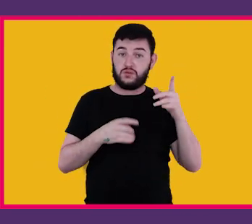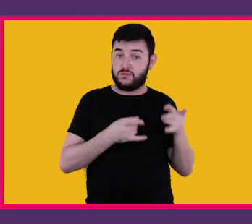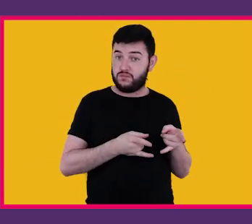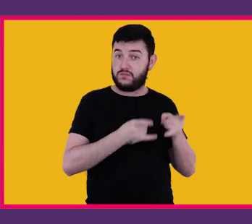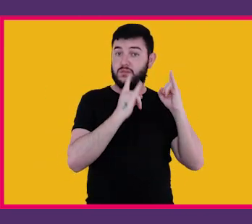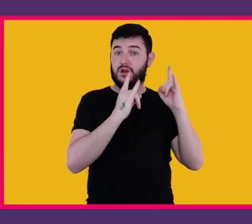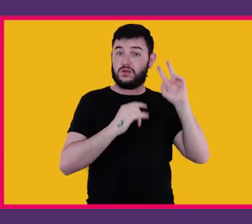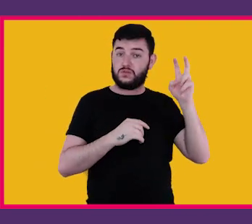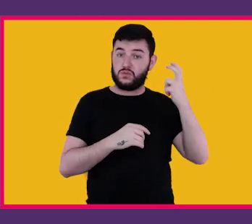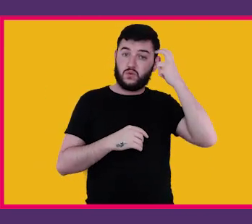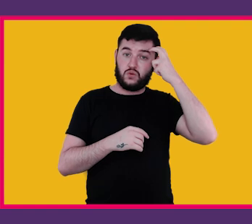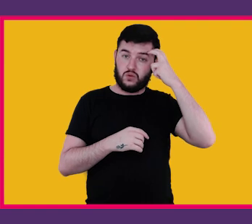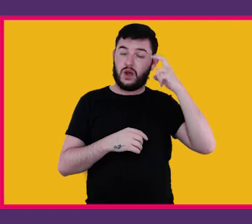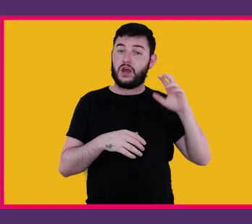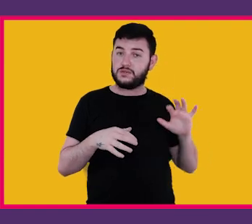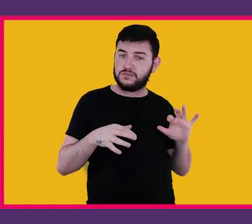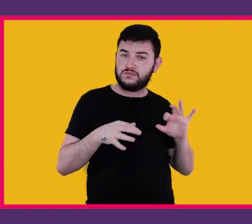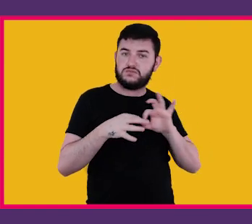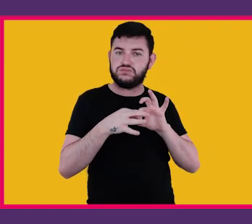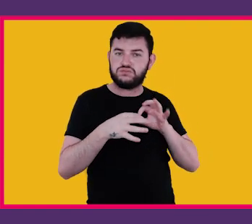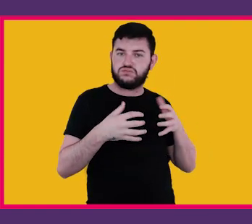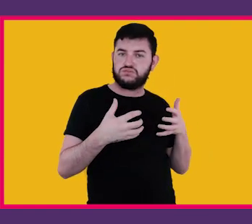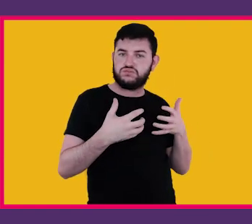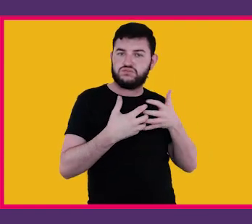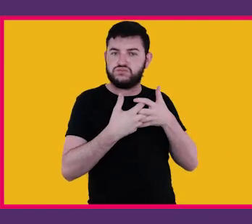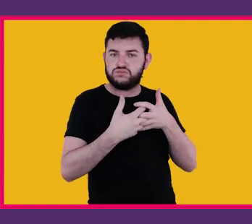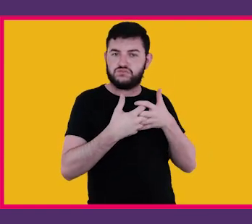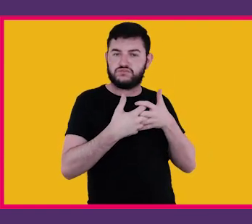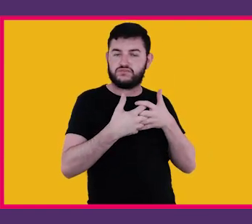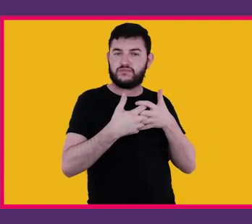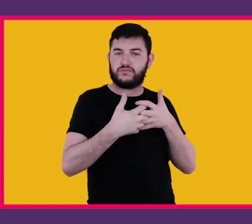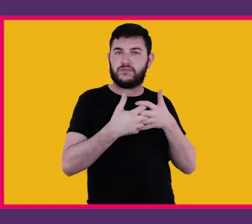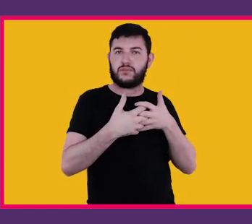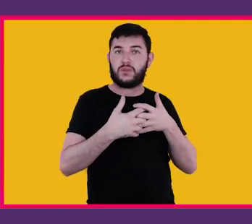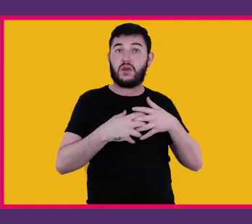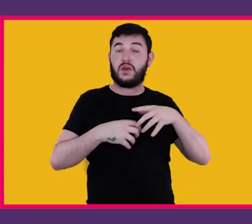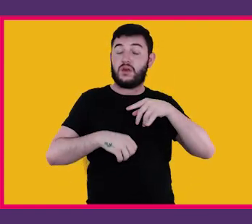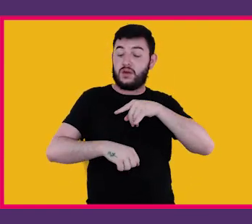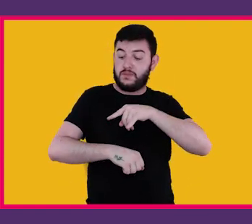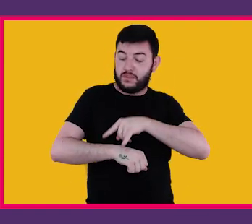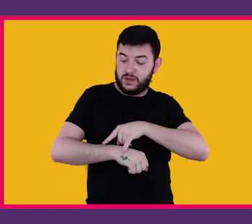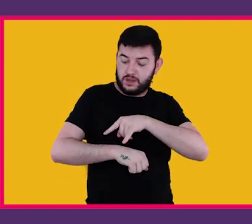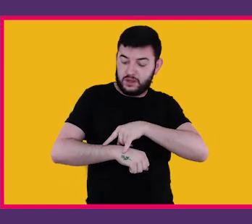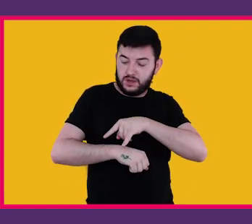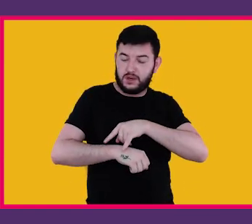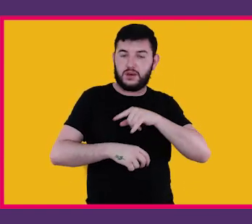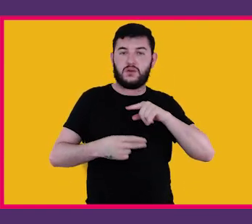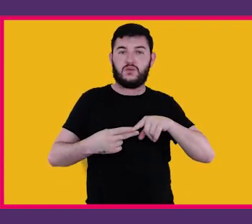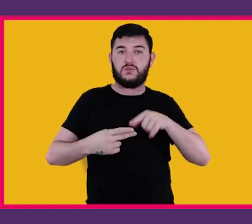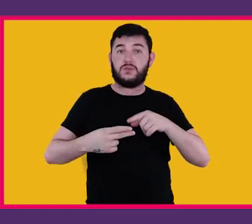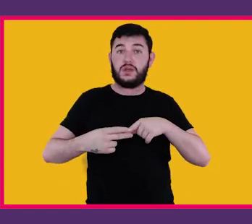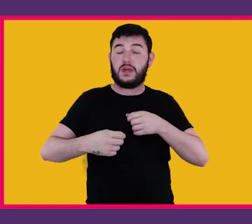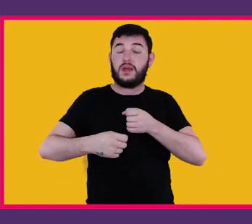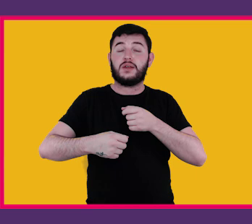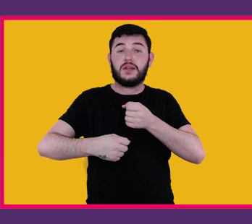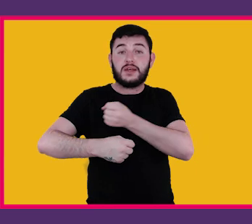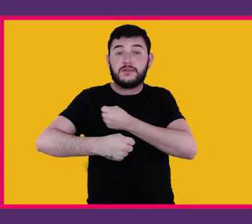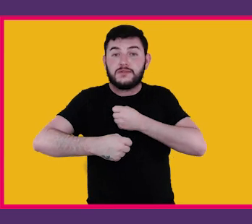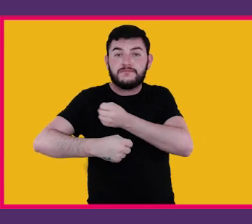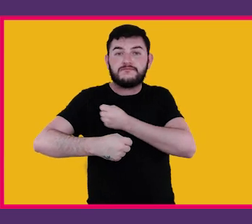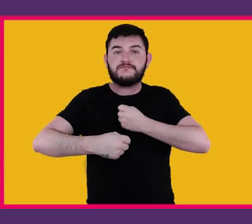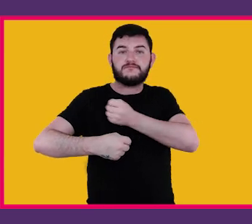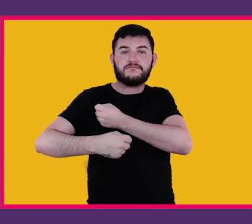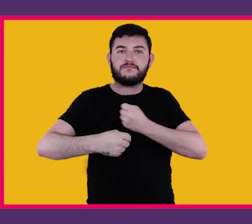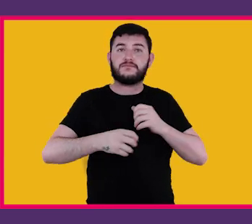equipamentos culturais sejam adicionados. As áreas de apoio da edificação, como os banheiros e a cantina, e as áreas técnicas são dimensionadas para dar conta